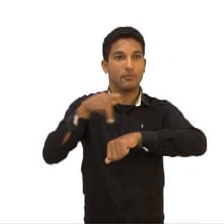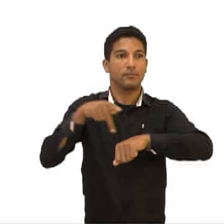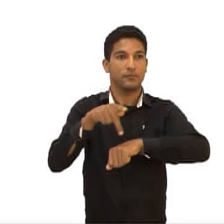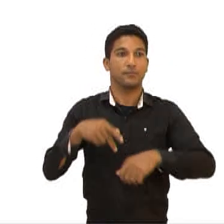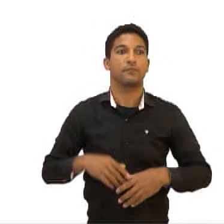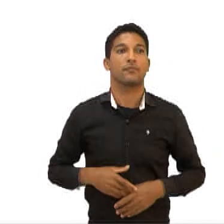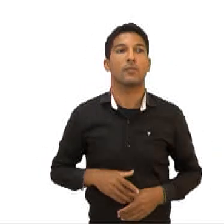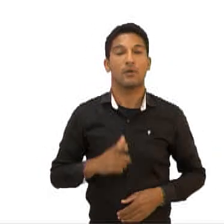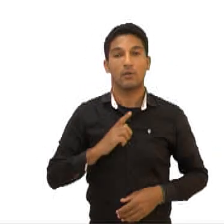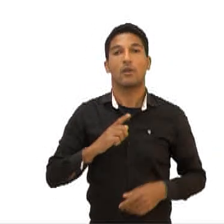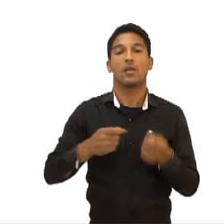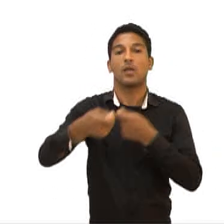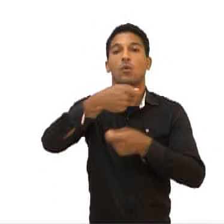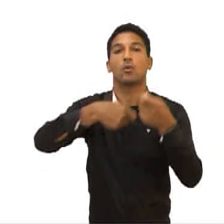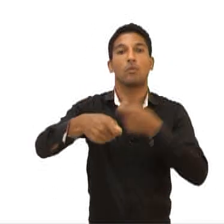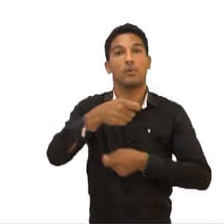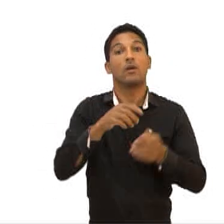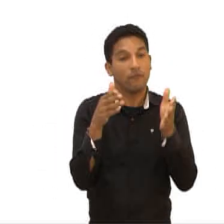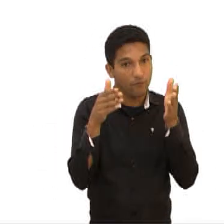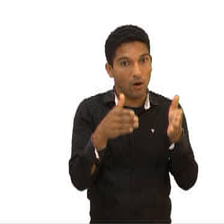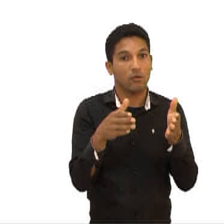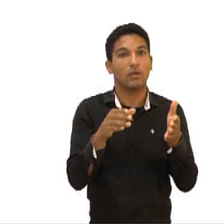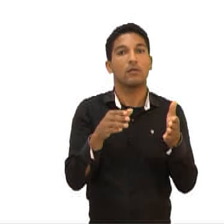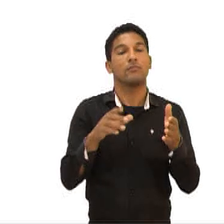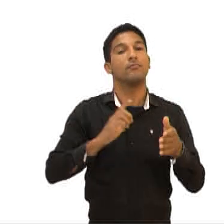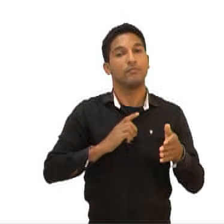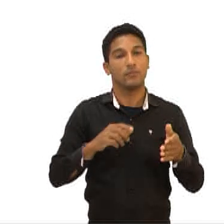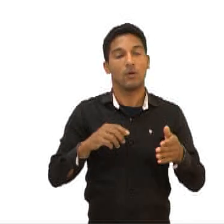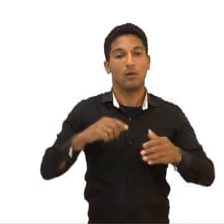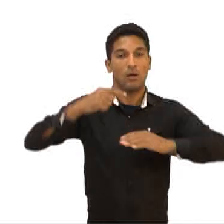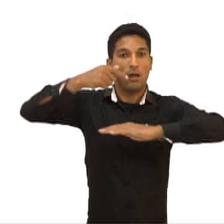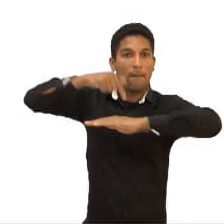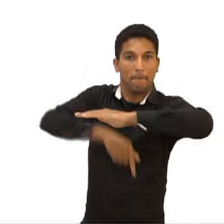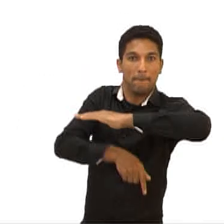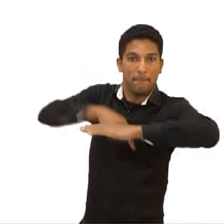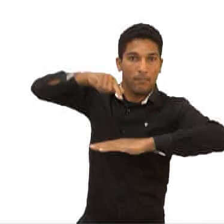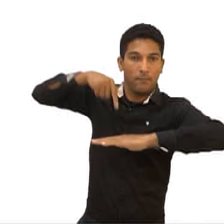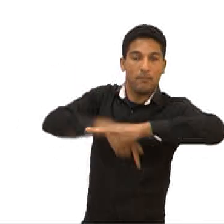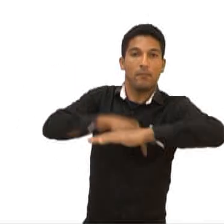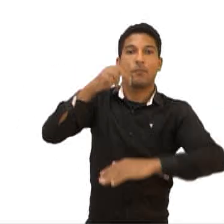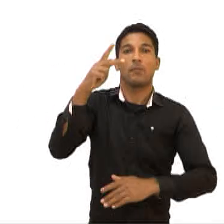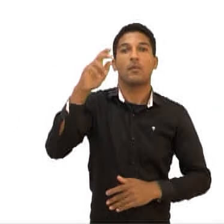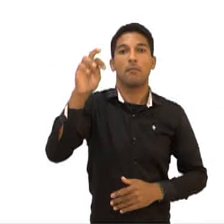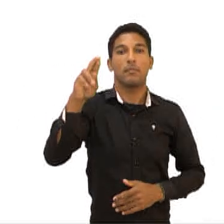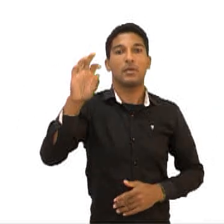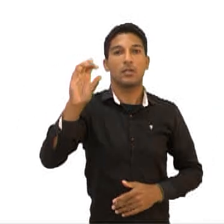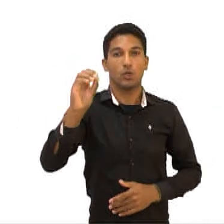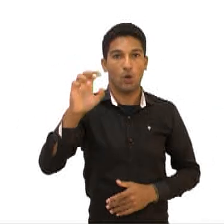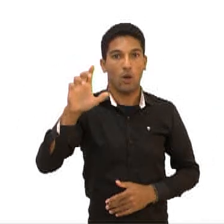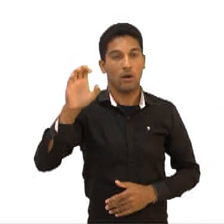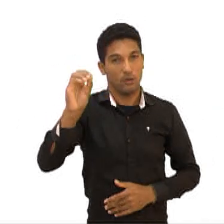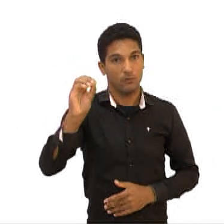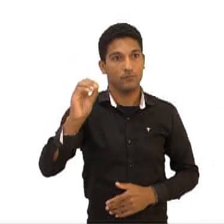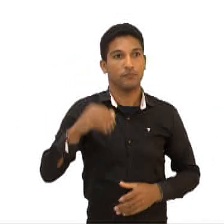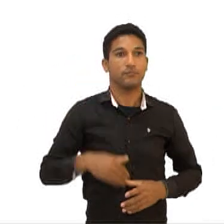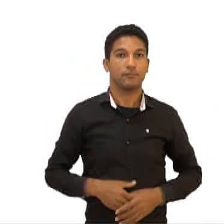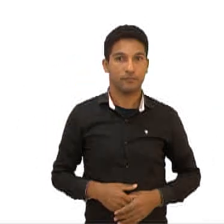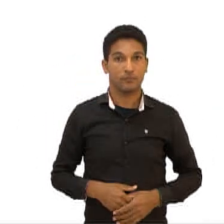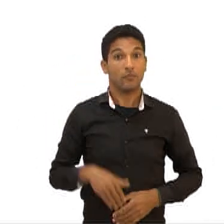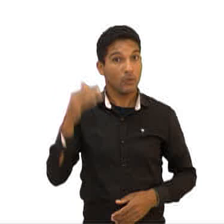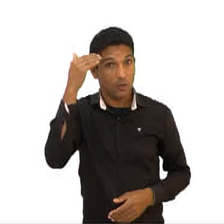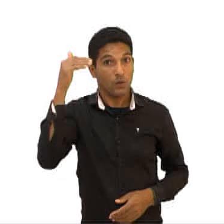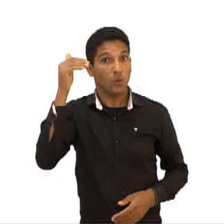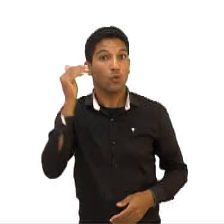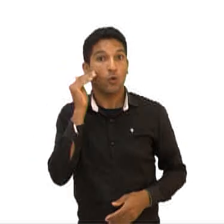petróleo, temos Coreia do Sul, que se desenvolve muito na área da tecnologia, o Japão, né, nem se fala, é um dos